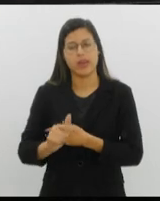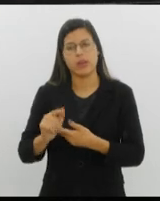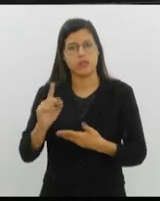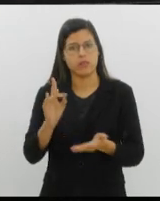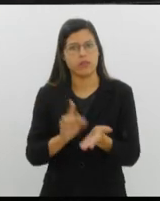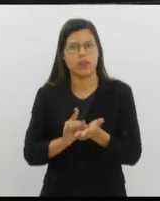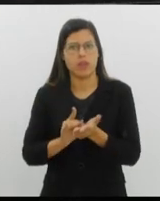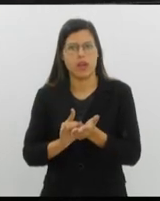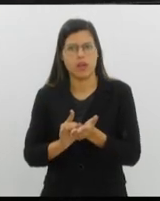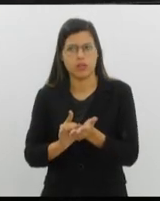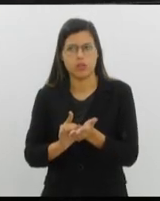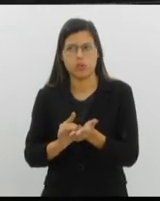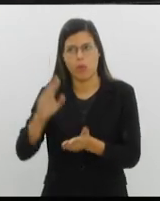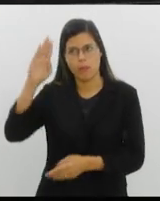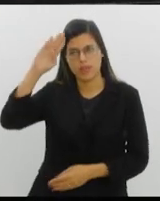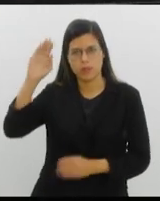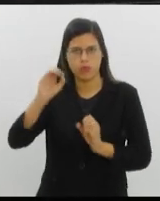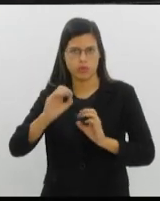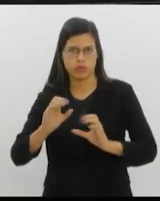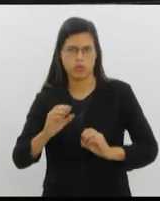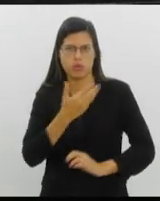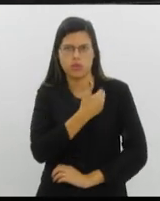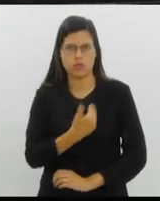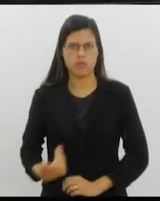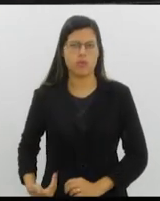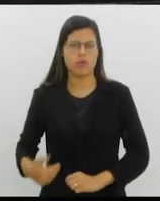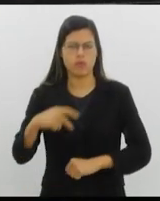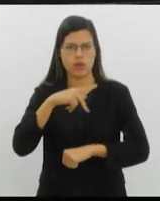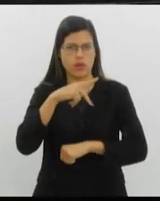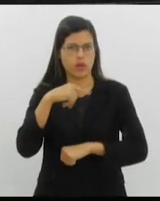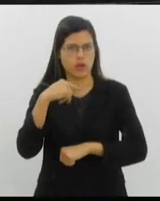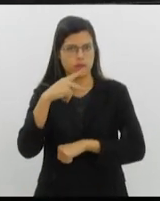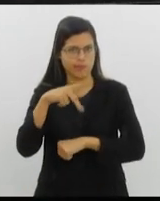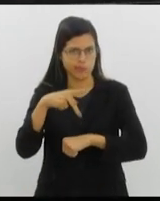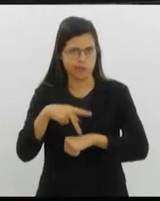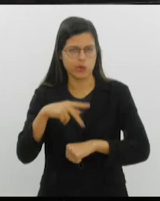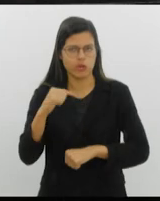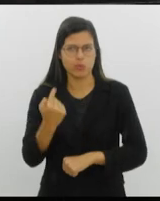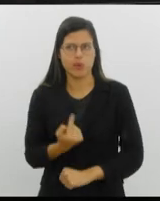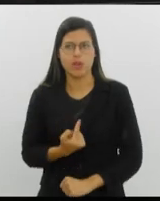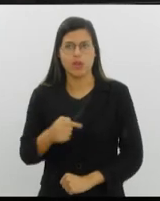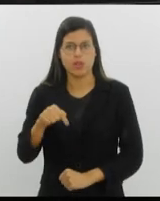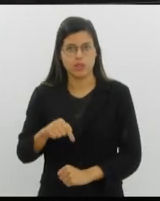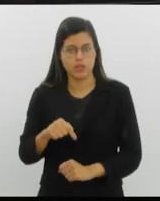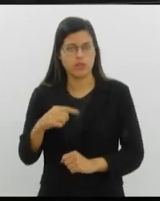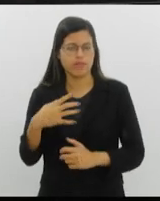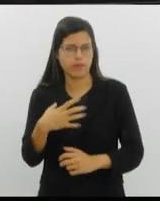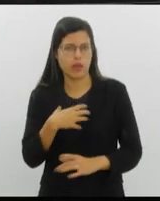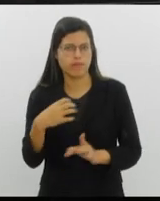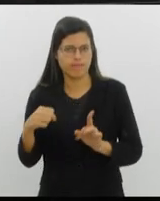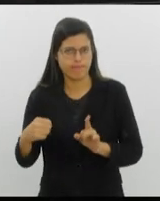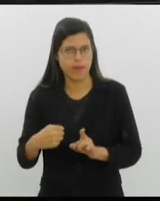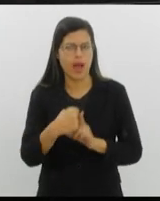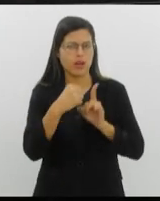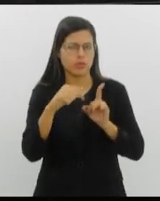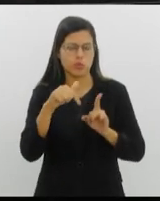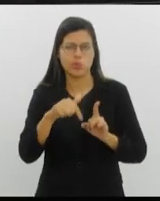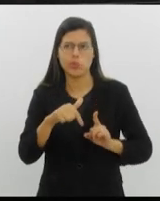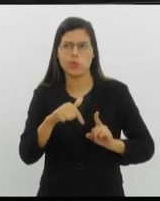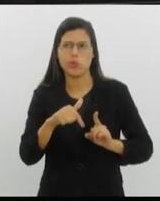da educação pública no nosso país. E esses que estão sendo diretamente afetados com essa